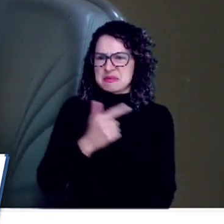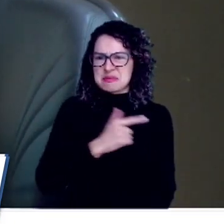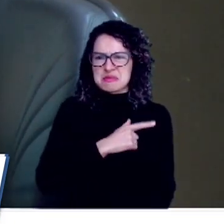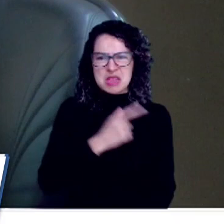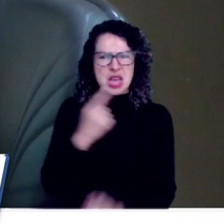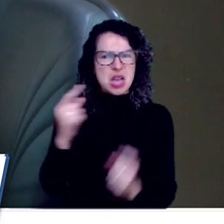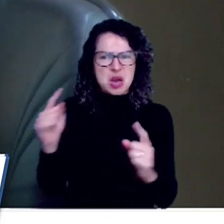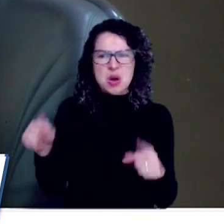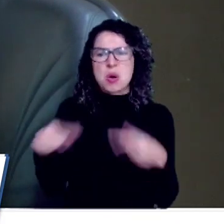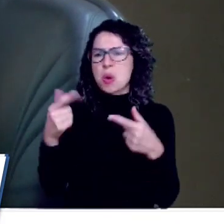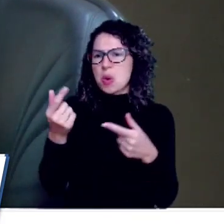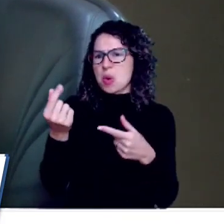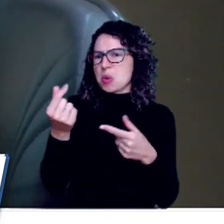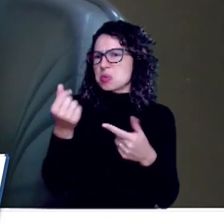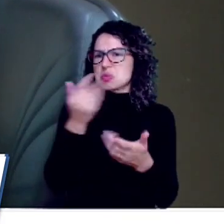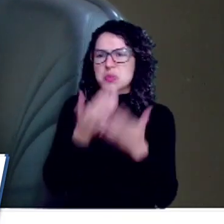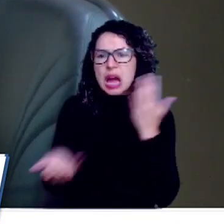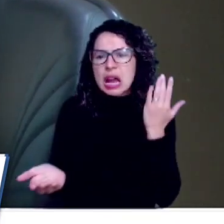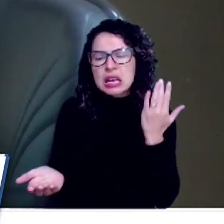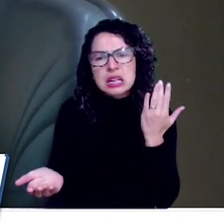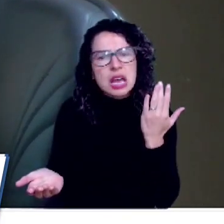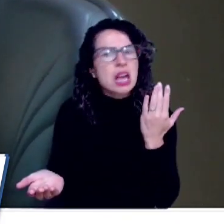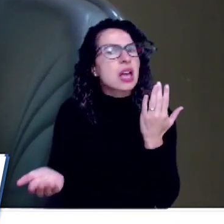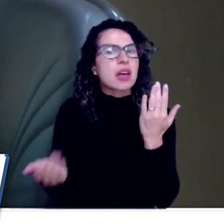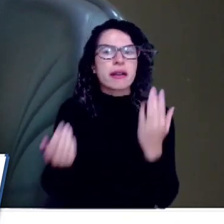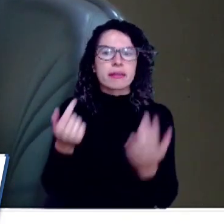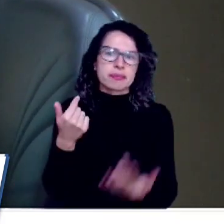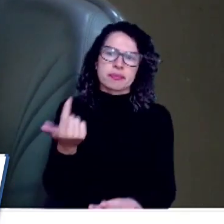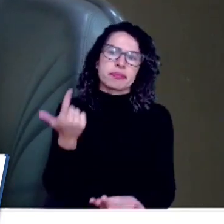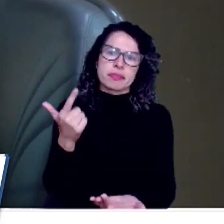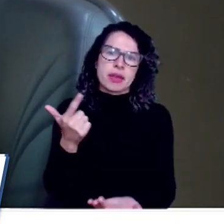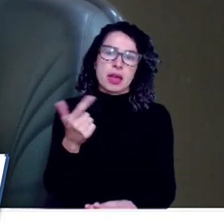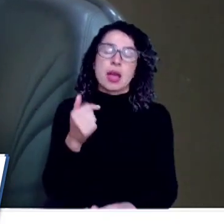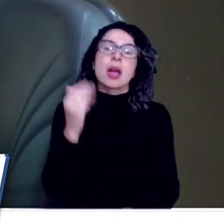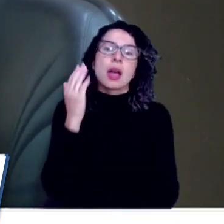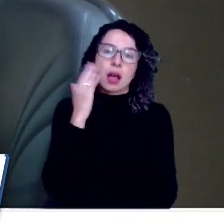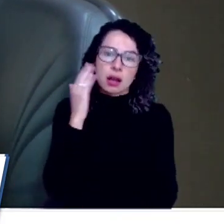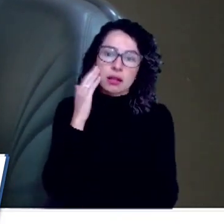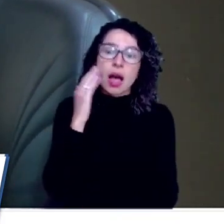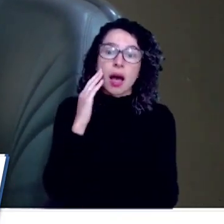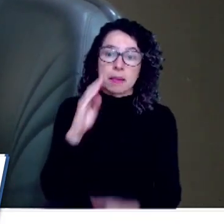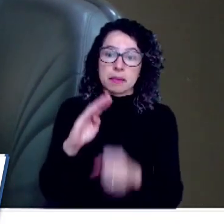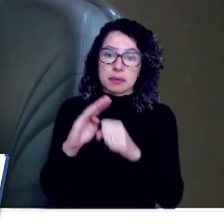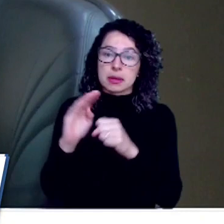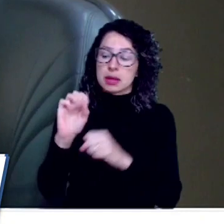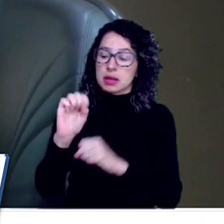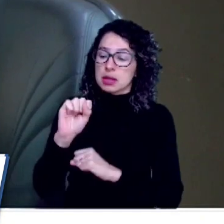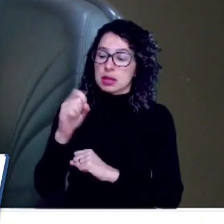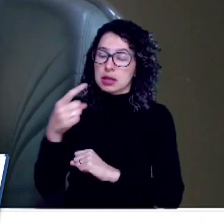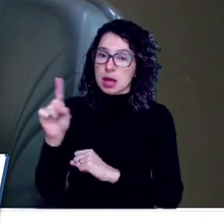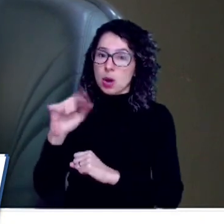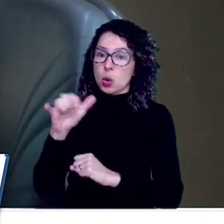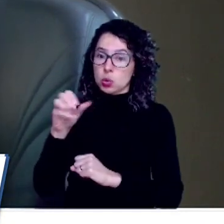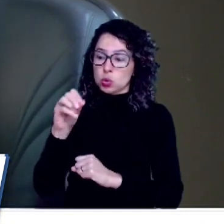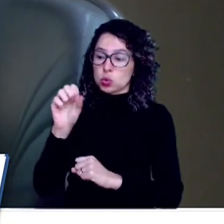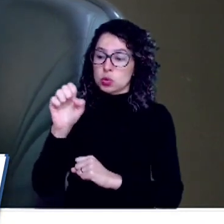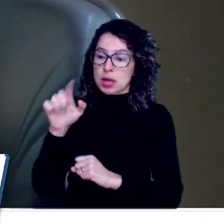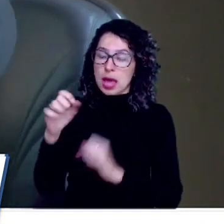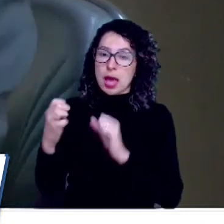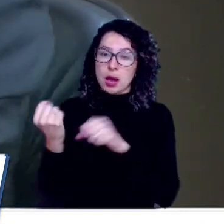dinheiro público. Isso aí não tem cabimento. Porque apesar de ser São José, quem paga é o povo. Não tem